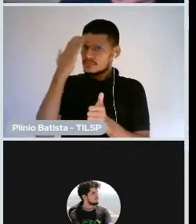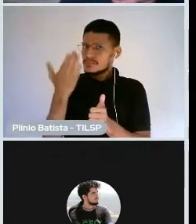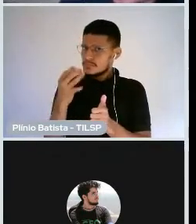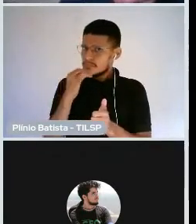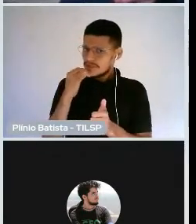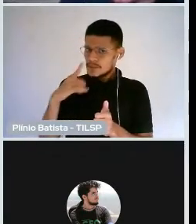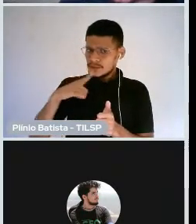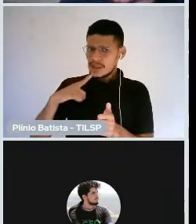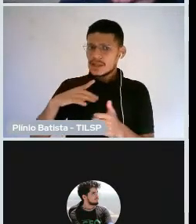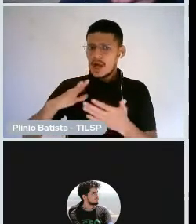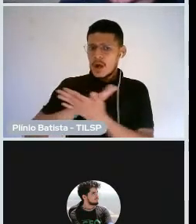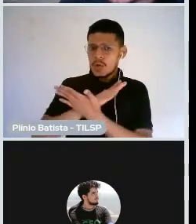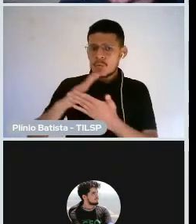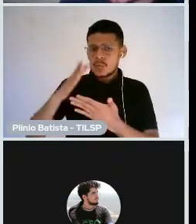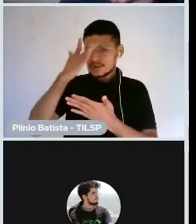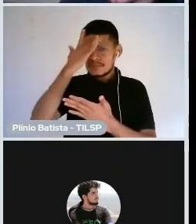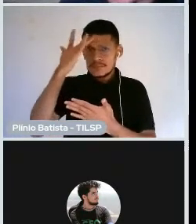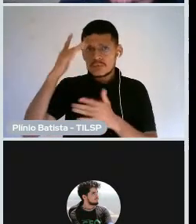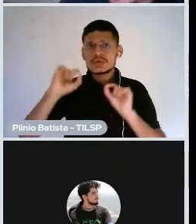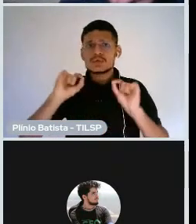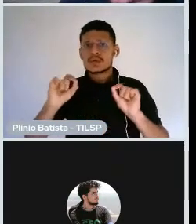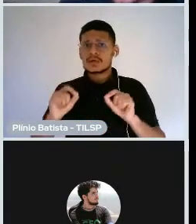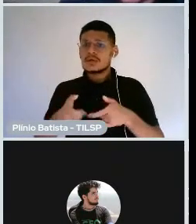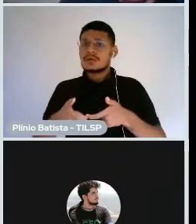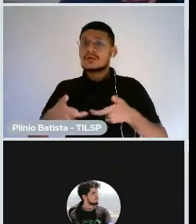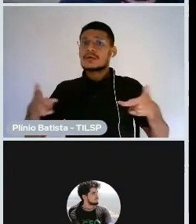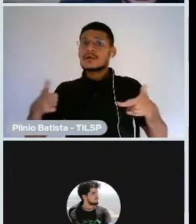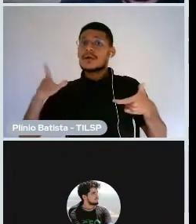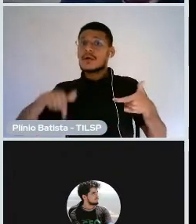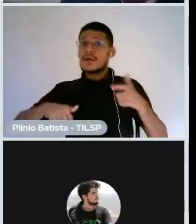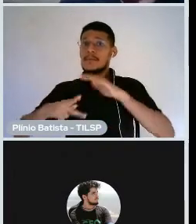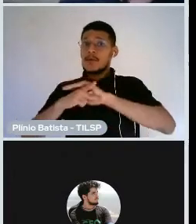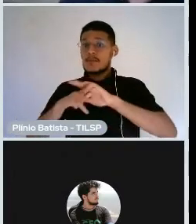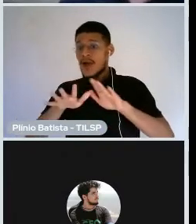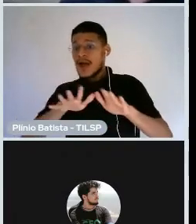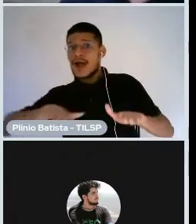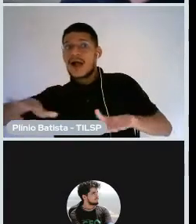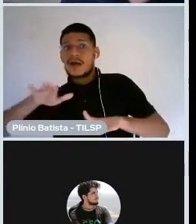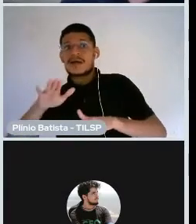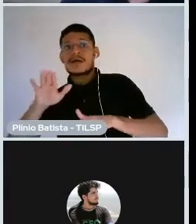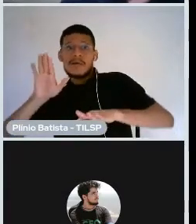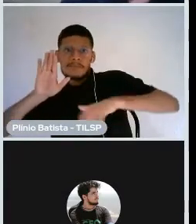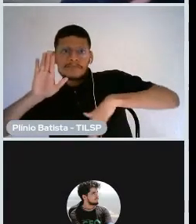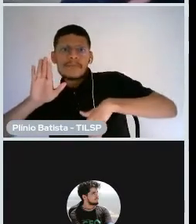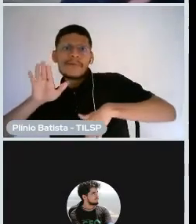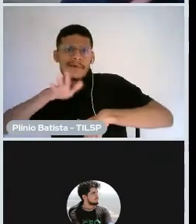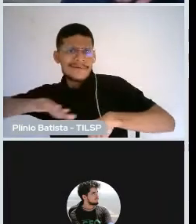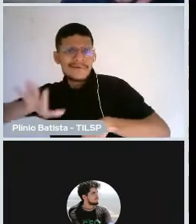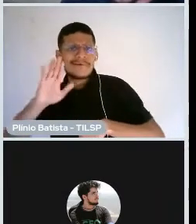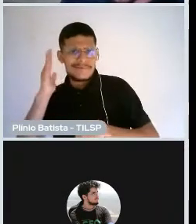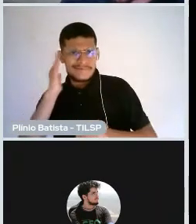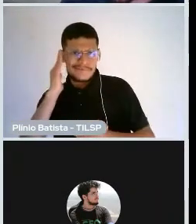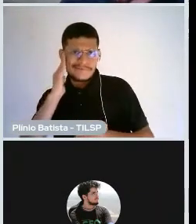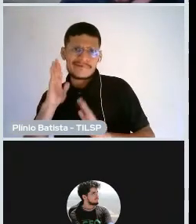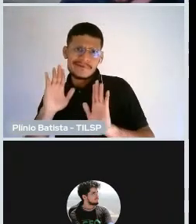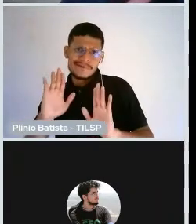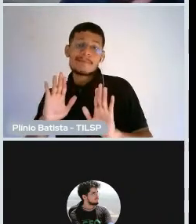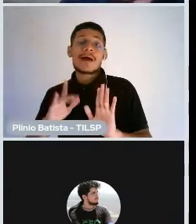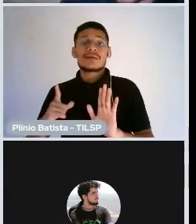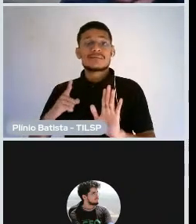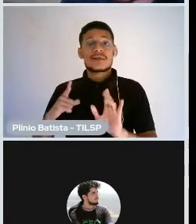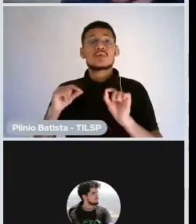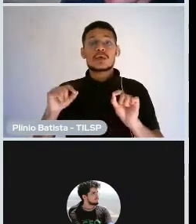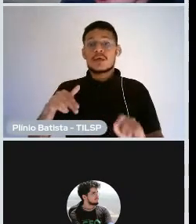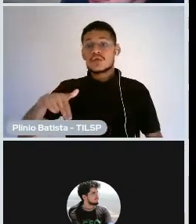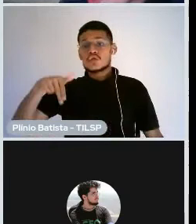ver, a maioria das pessoas elas se encontram mais na parte litorânea do Brasil. Mais na região norte